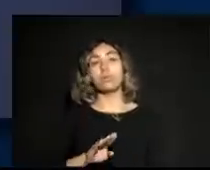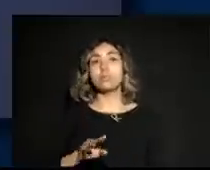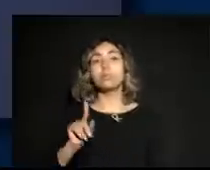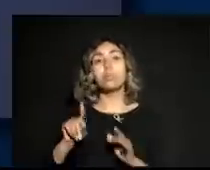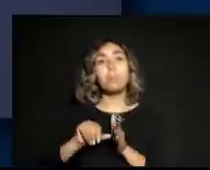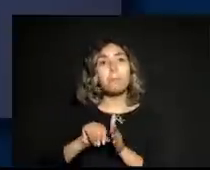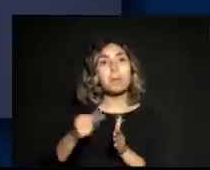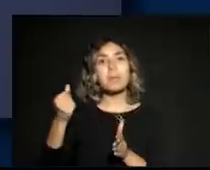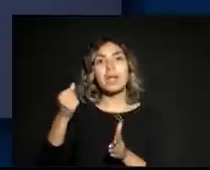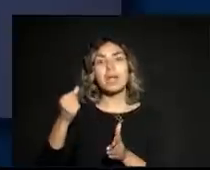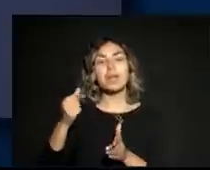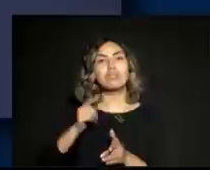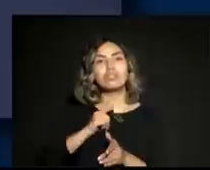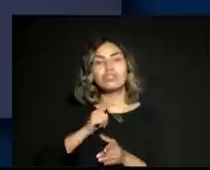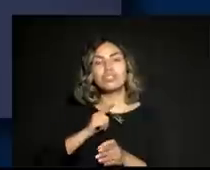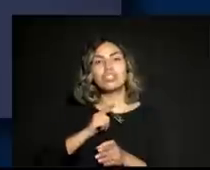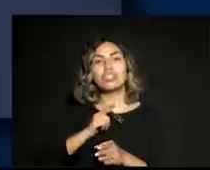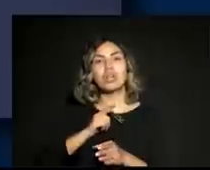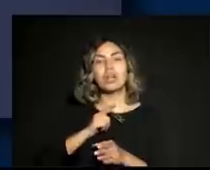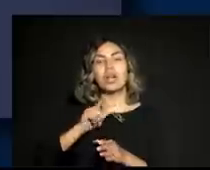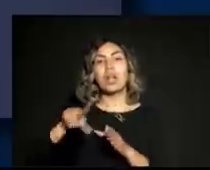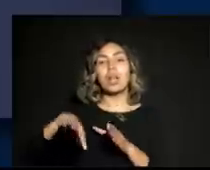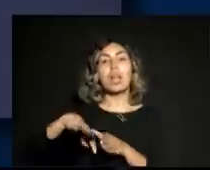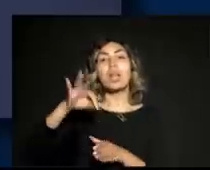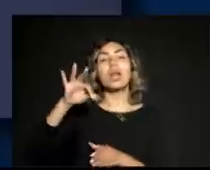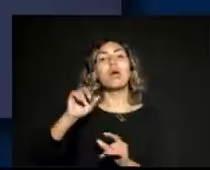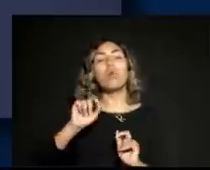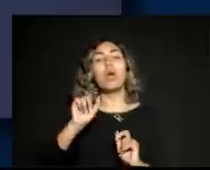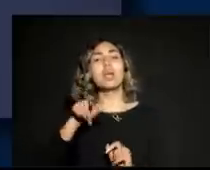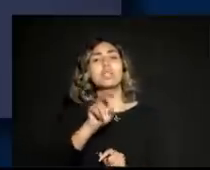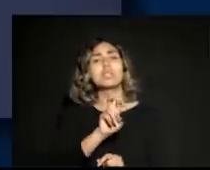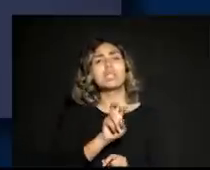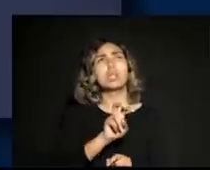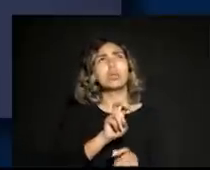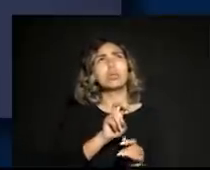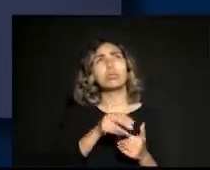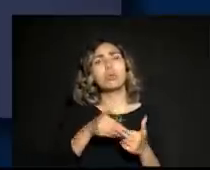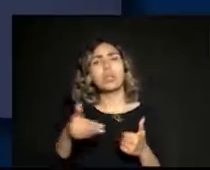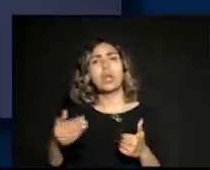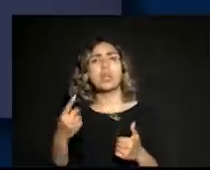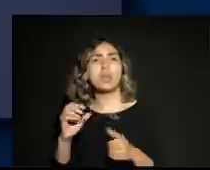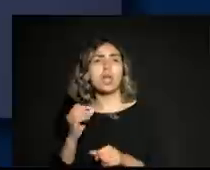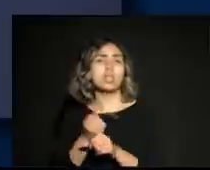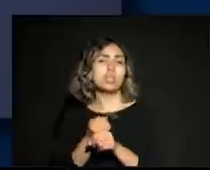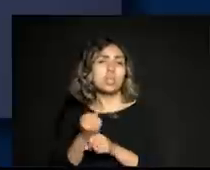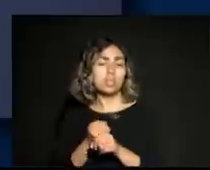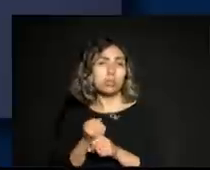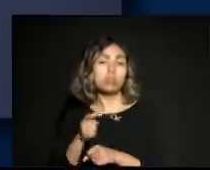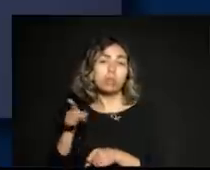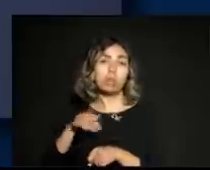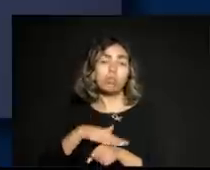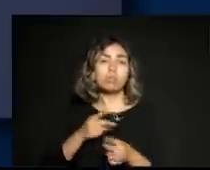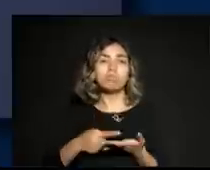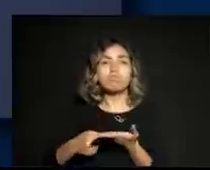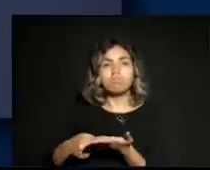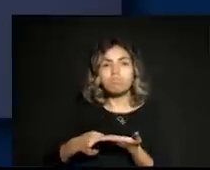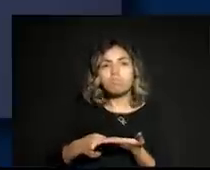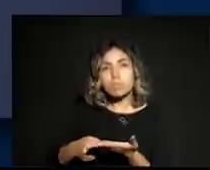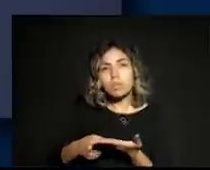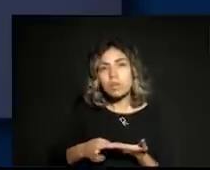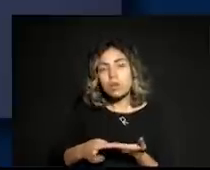leilões de ntn-b eram de cinco dez anos e eles negociavam